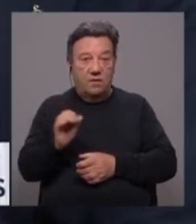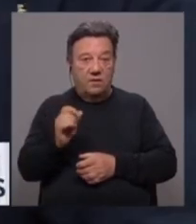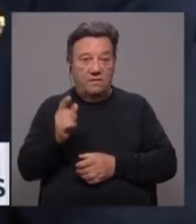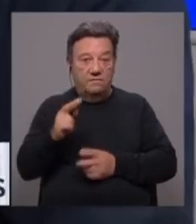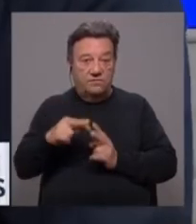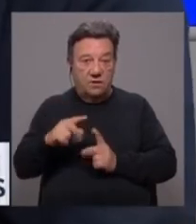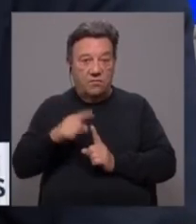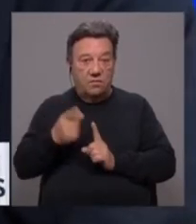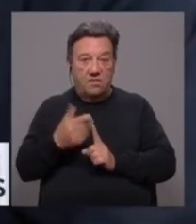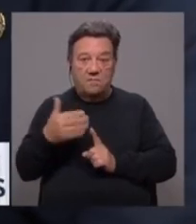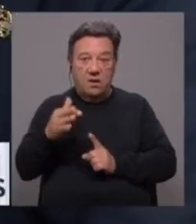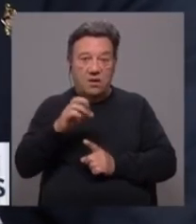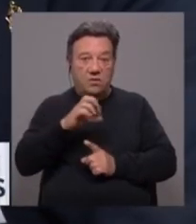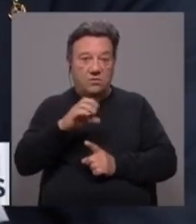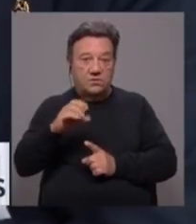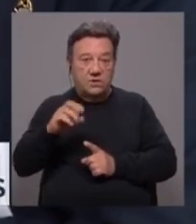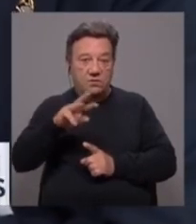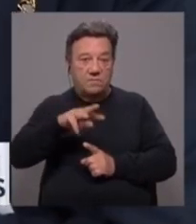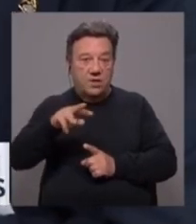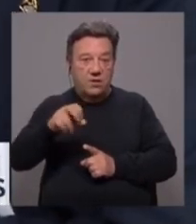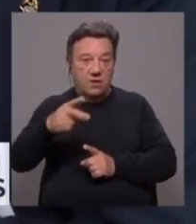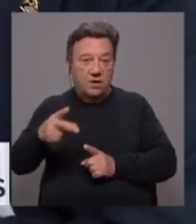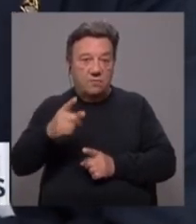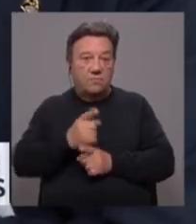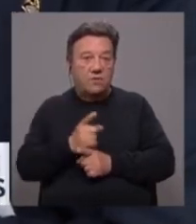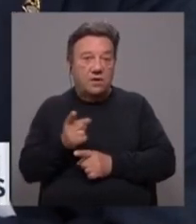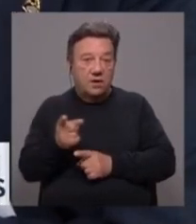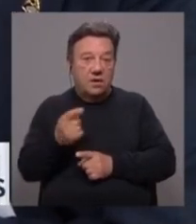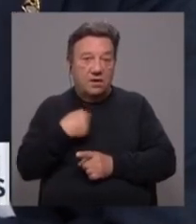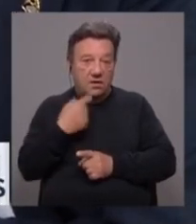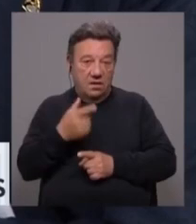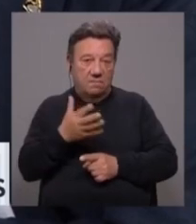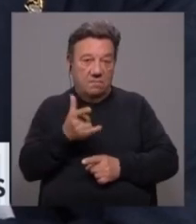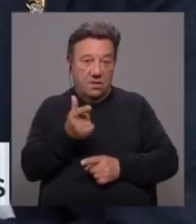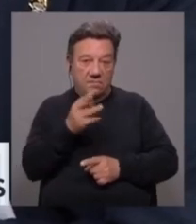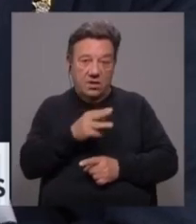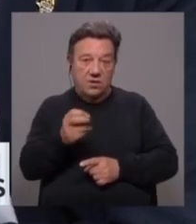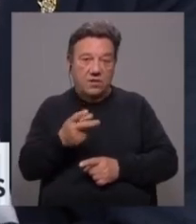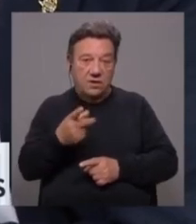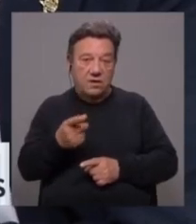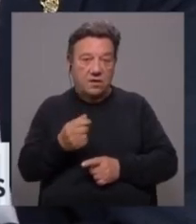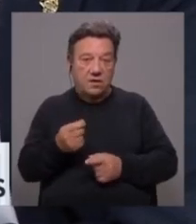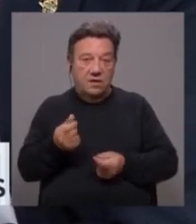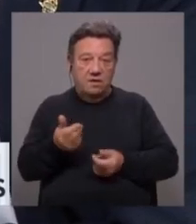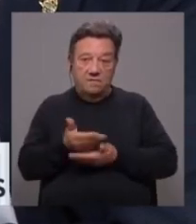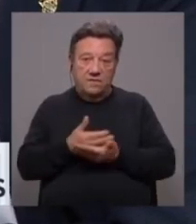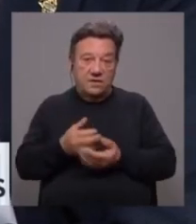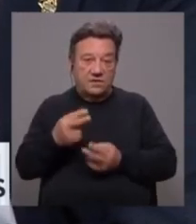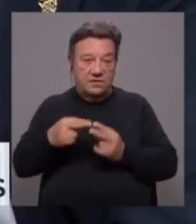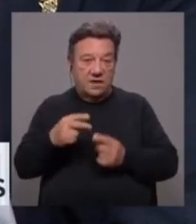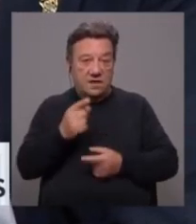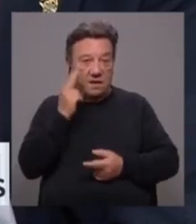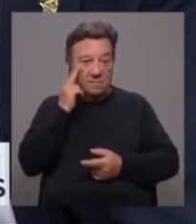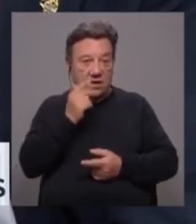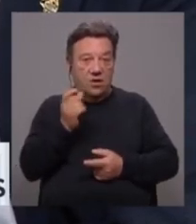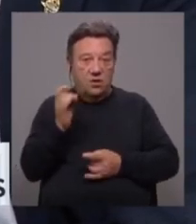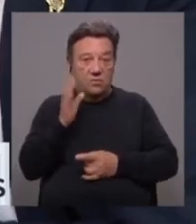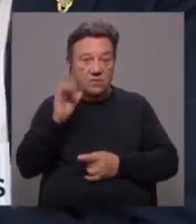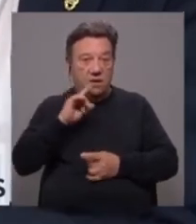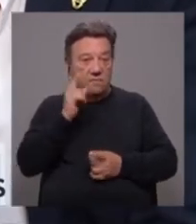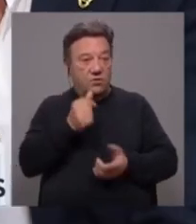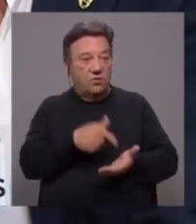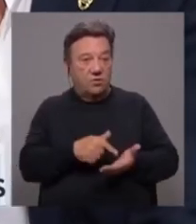fiscal ano de mais de 800 milhões de euros porque temos mil milhões de euros da praça financeira da Madeira pela união europeia